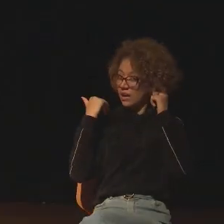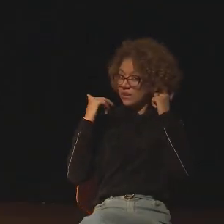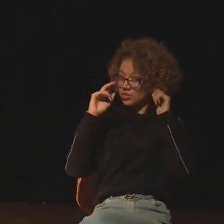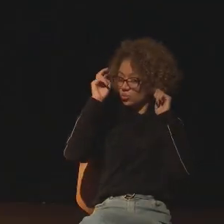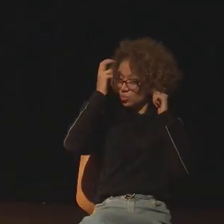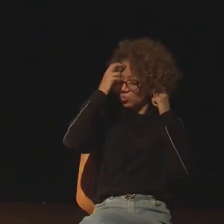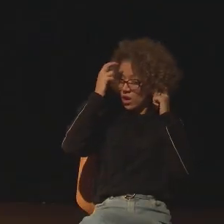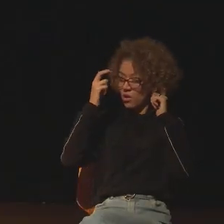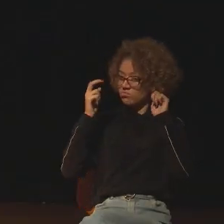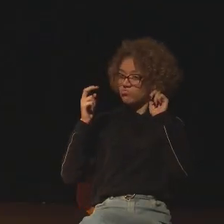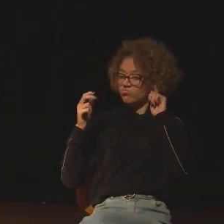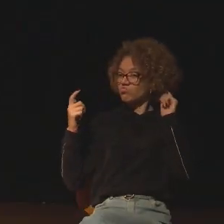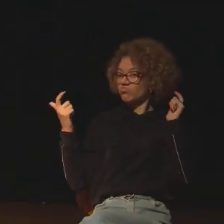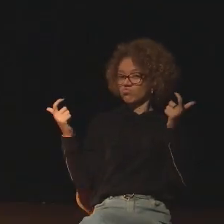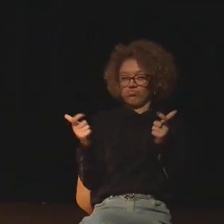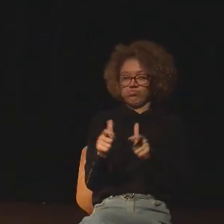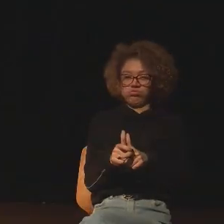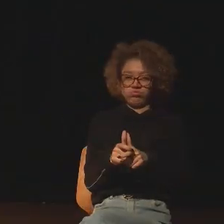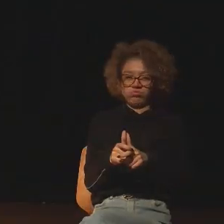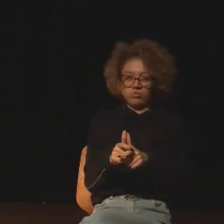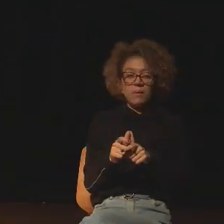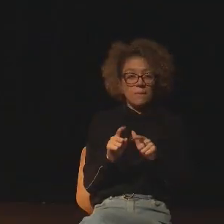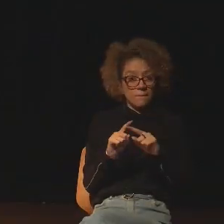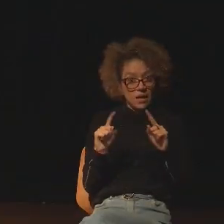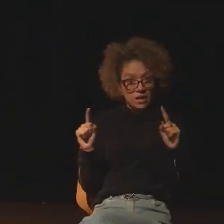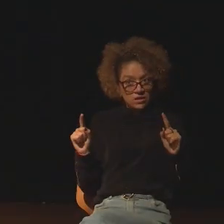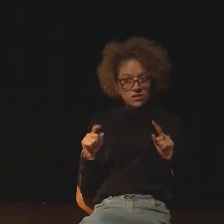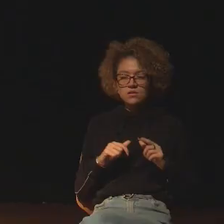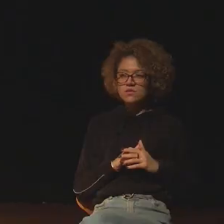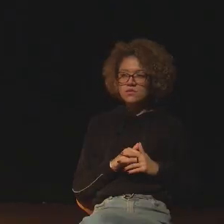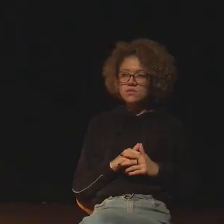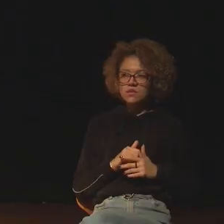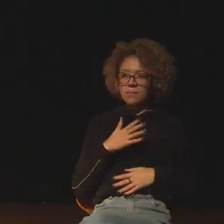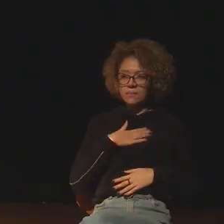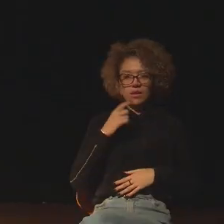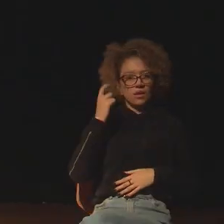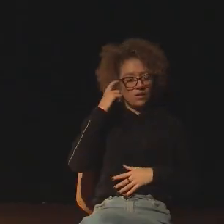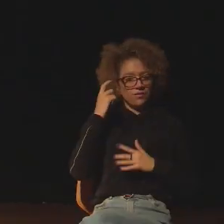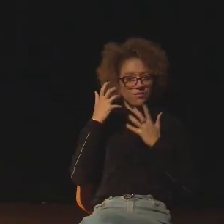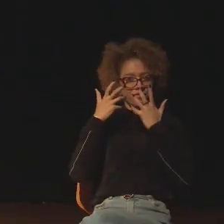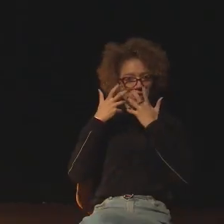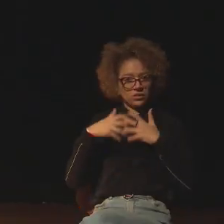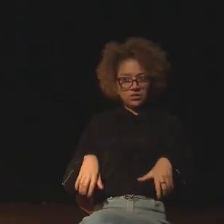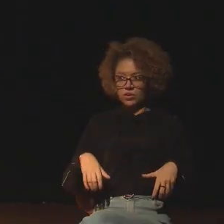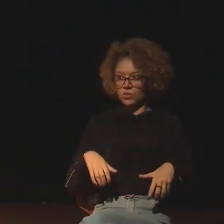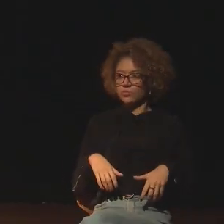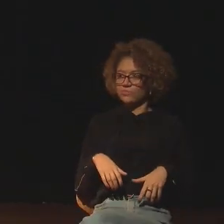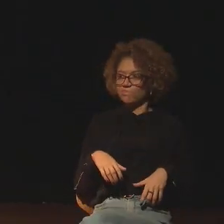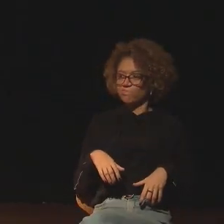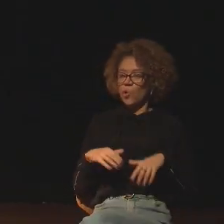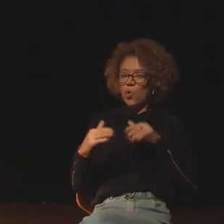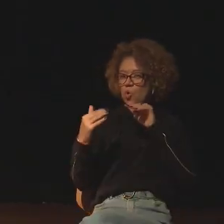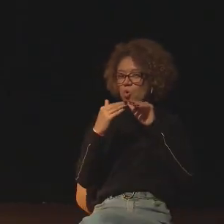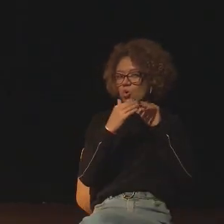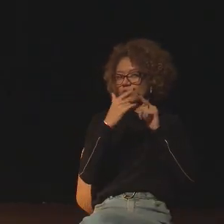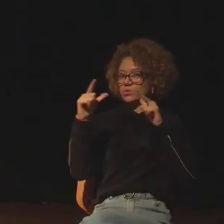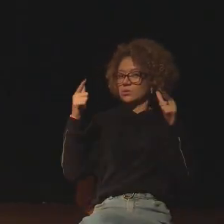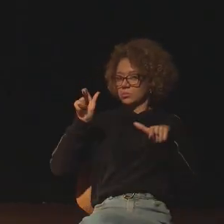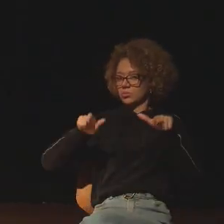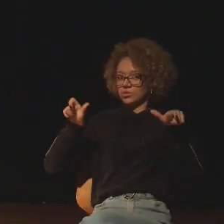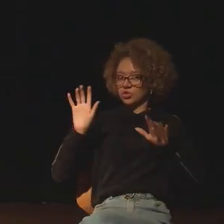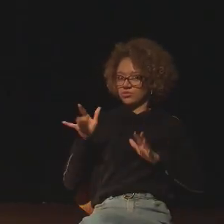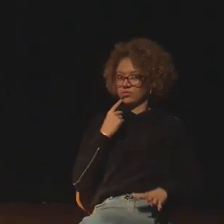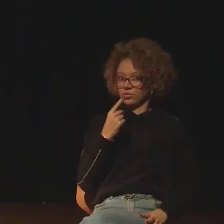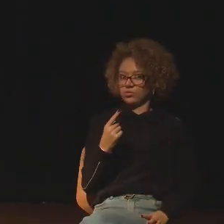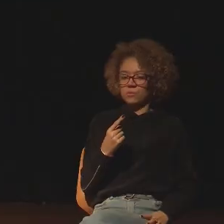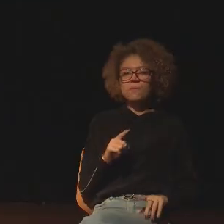tornando. Minha reflexão aqui, eu acho que vai muito em relação ao que o colega falou, ao que outros moradores falaram. Infelizmente, hoje,